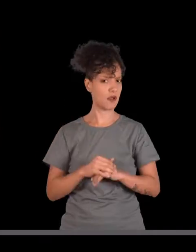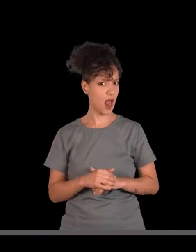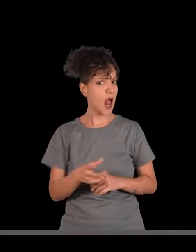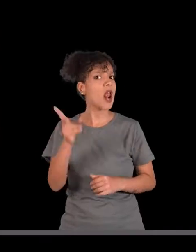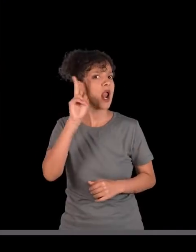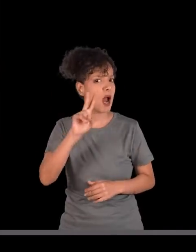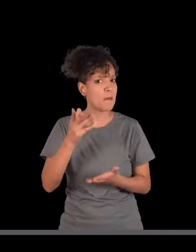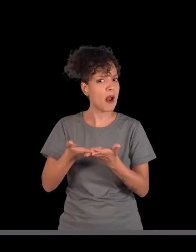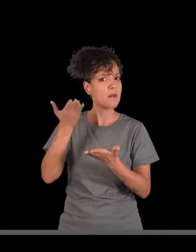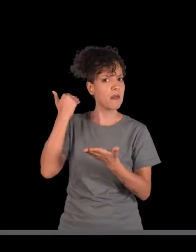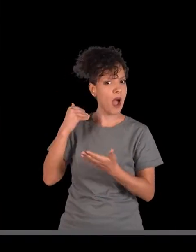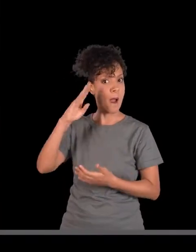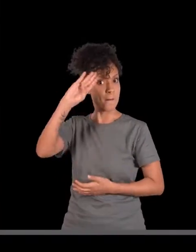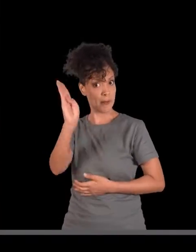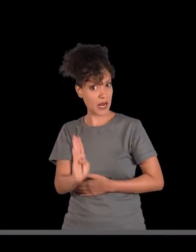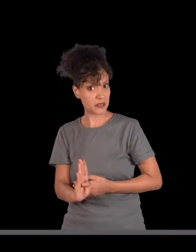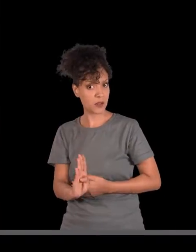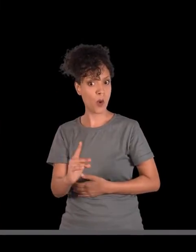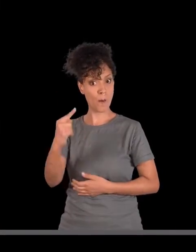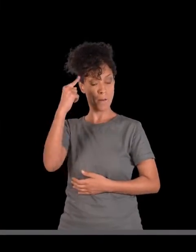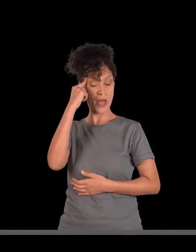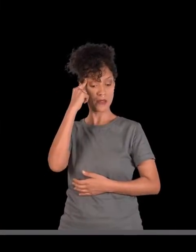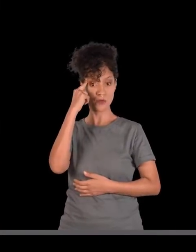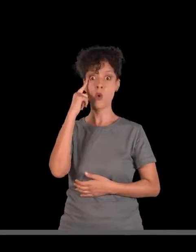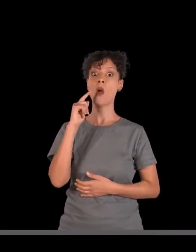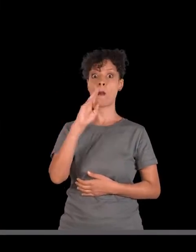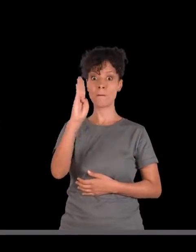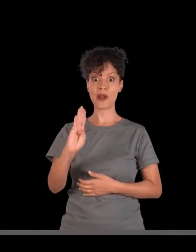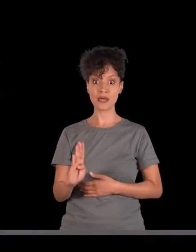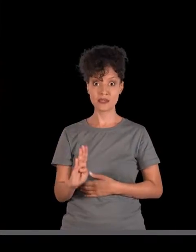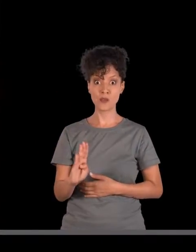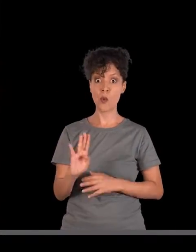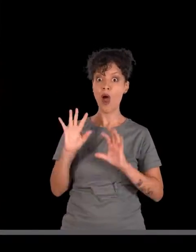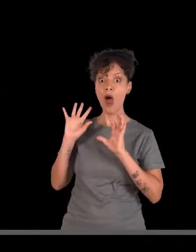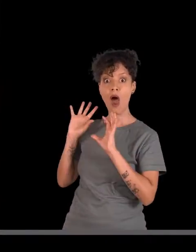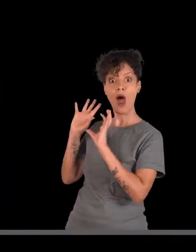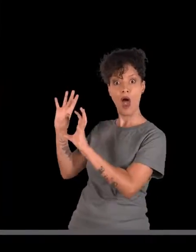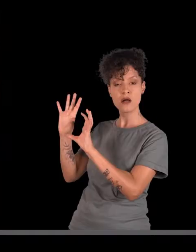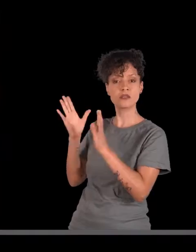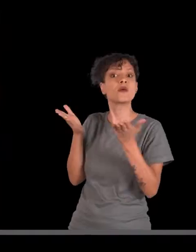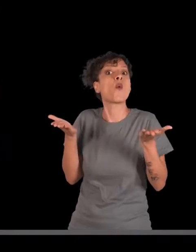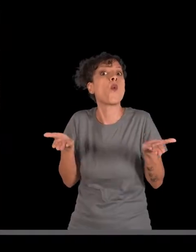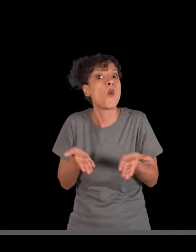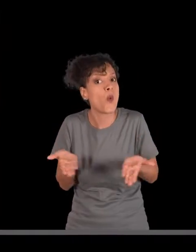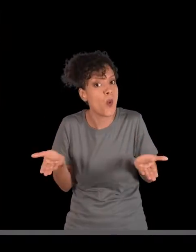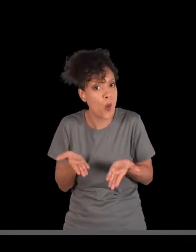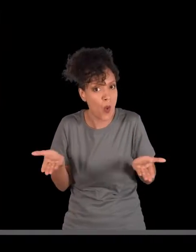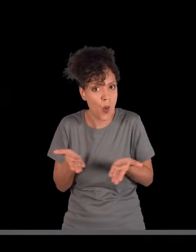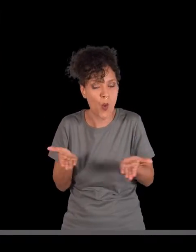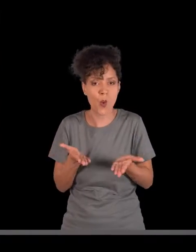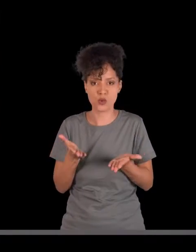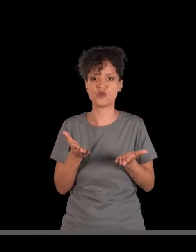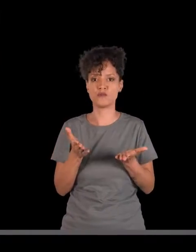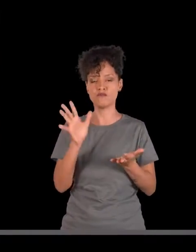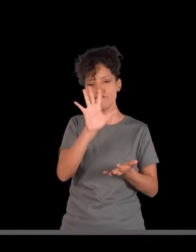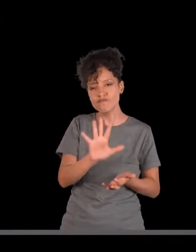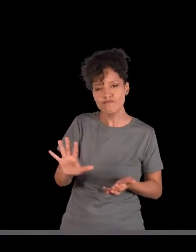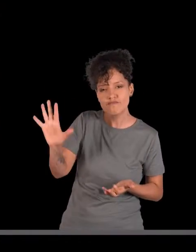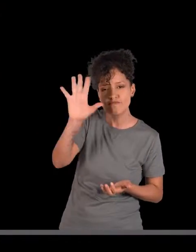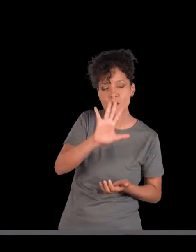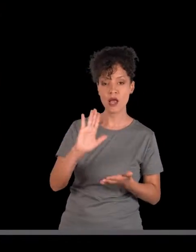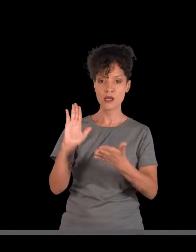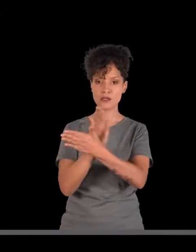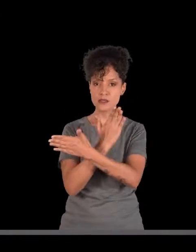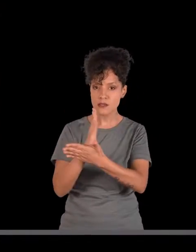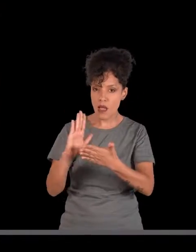gente lembra que quando eu penso em Brasil, eu já penso no Brasil como ele é hoje, né? Dessa forma